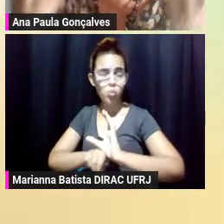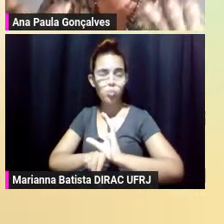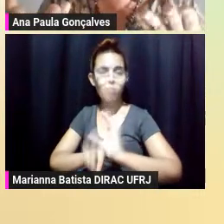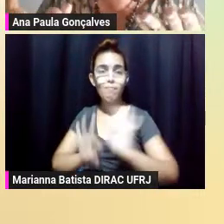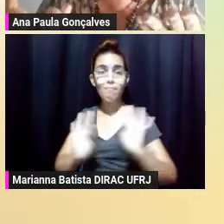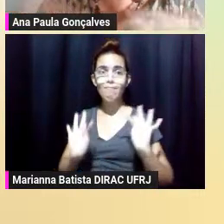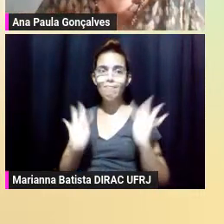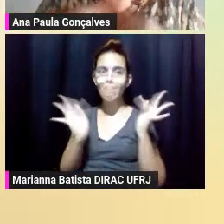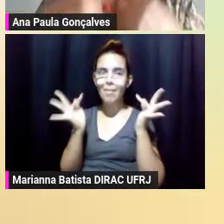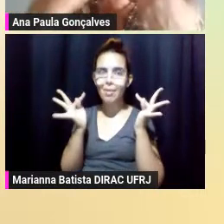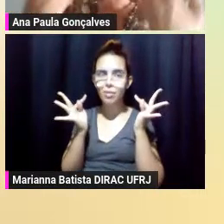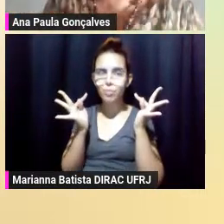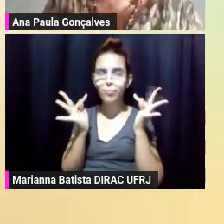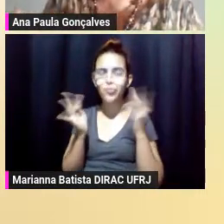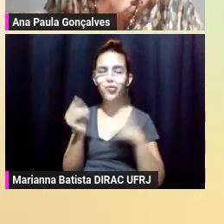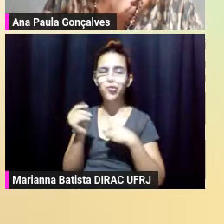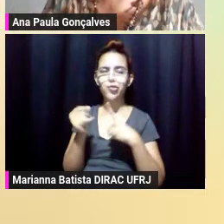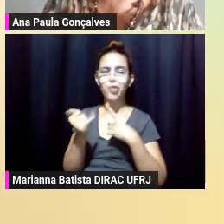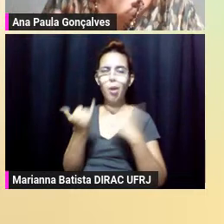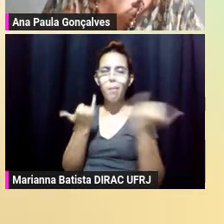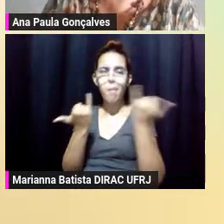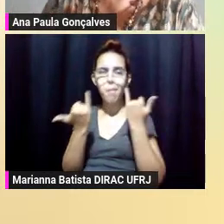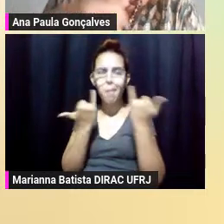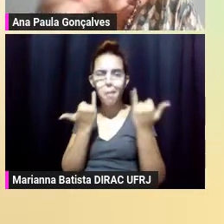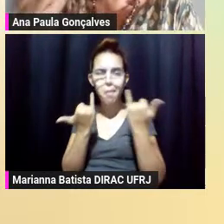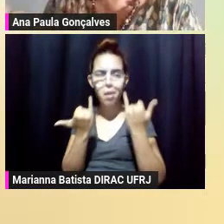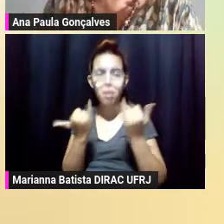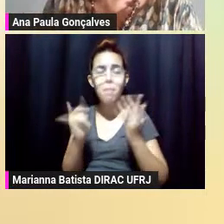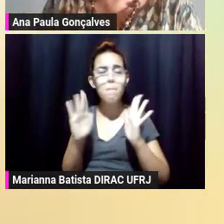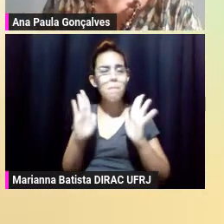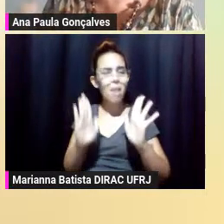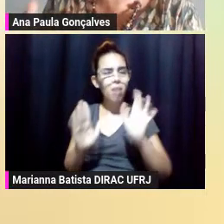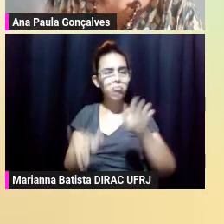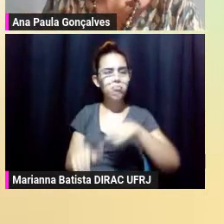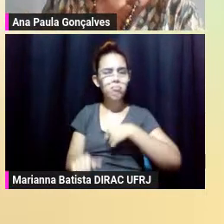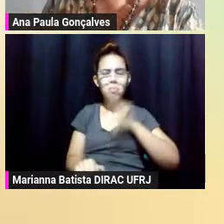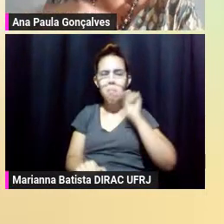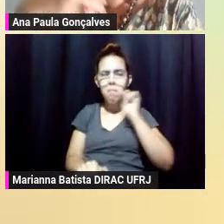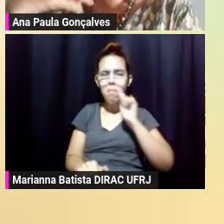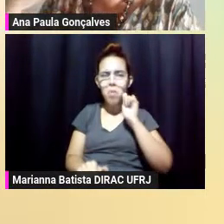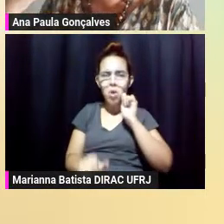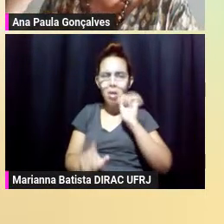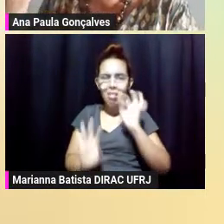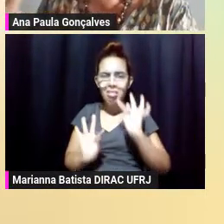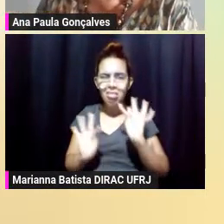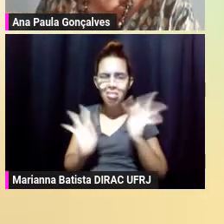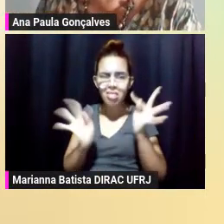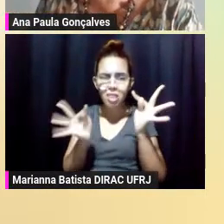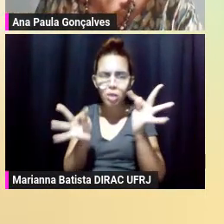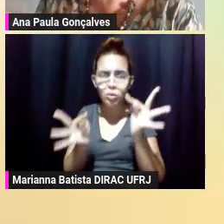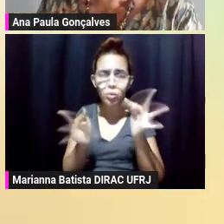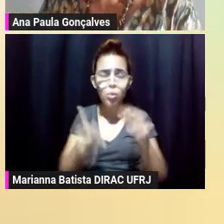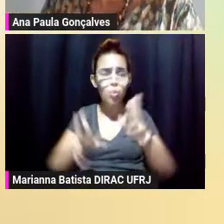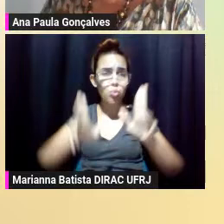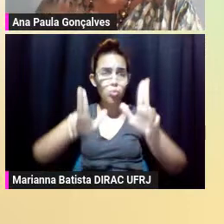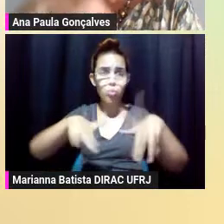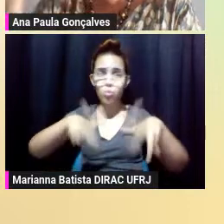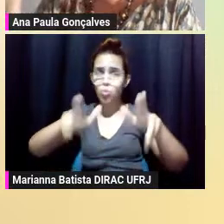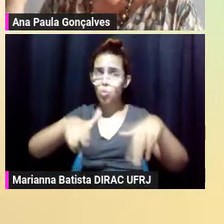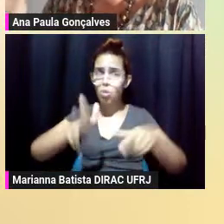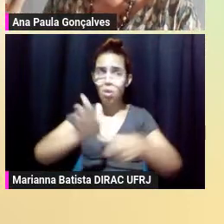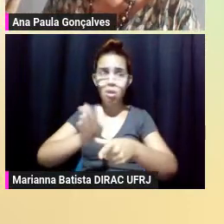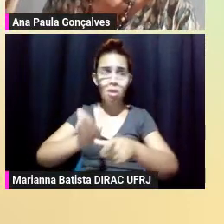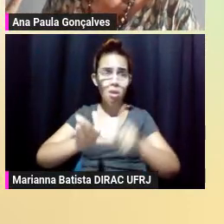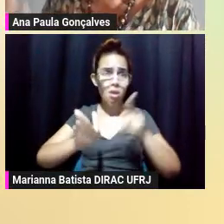Num lugar de uma mulher que não tinha acesso à tecnologia, num momento que era a década de 90, em que você não tem um computador em casa, quem